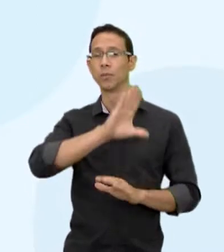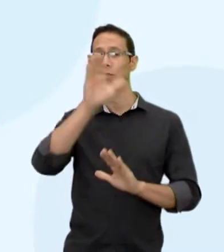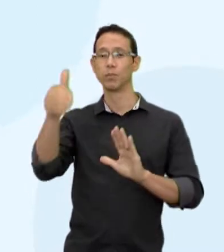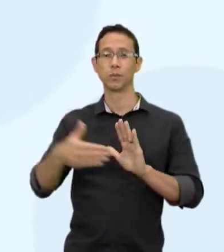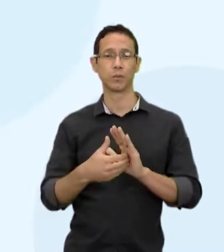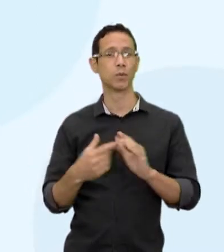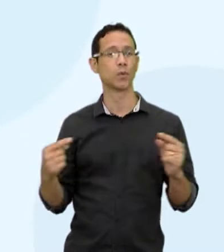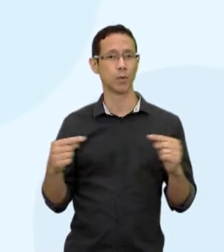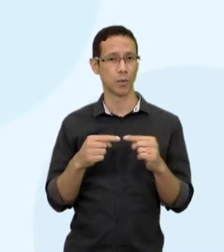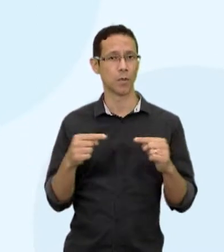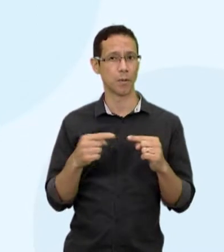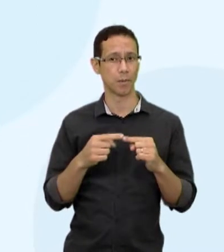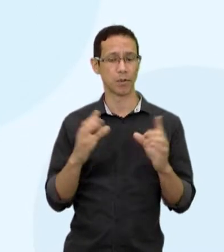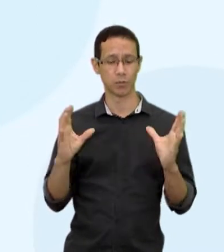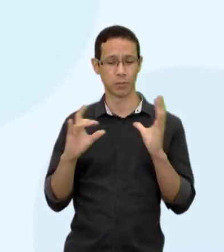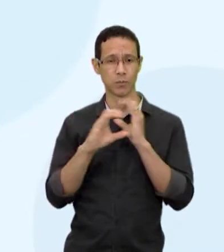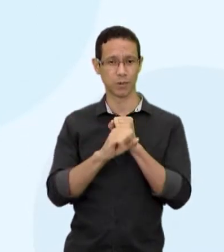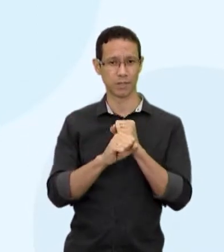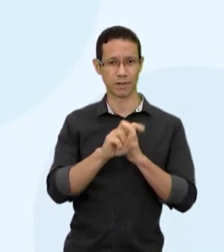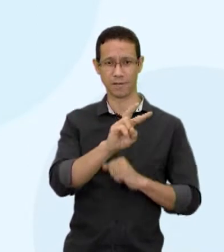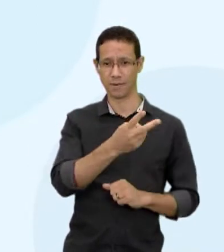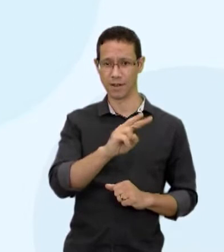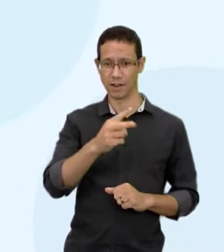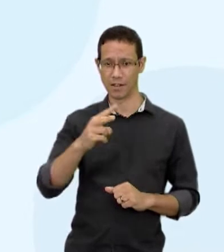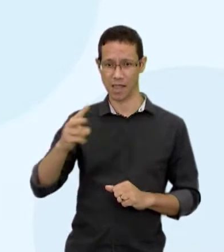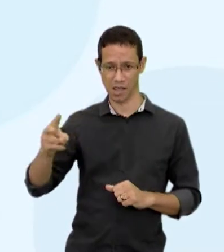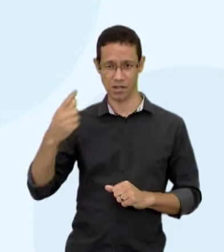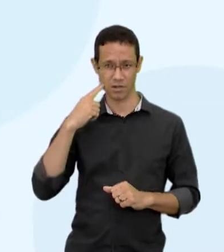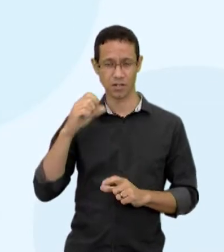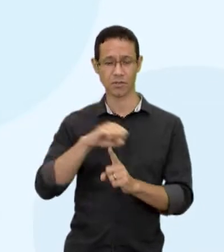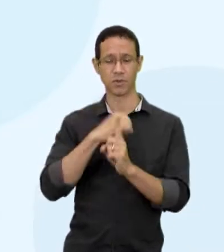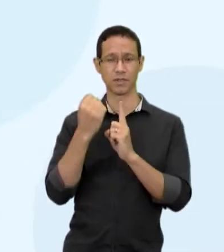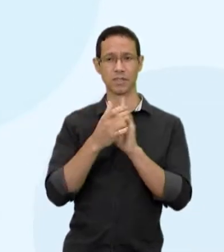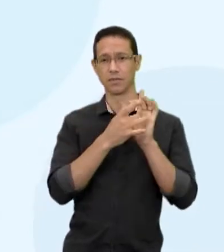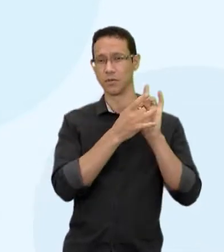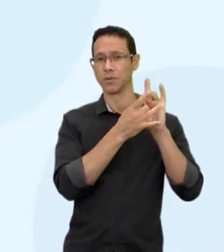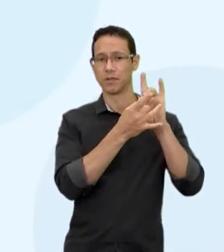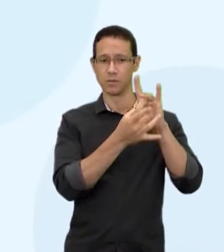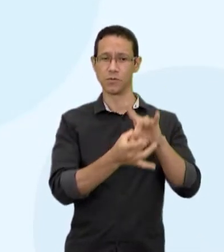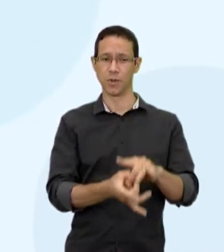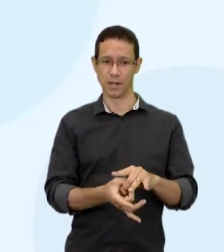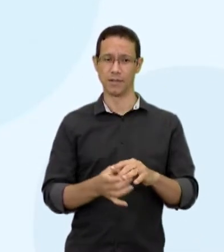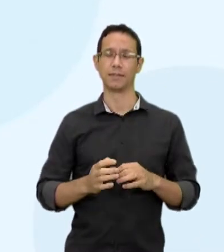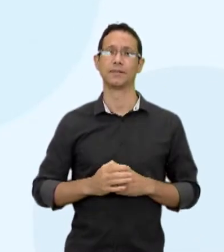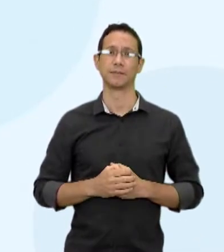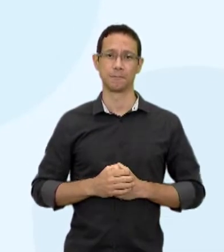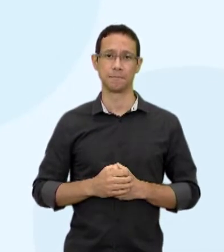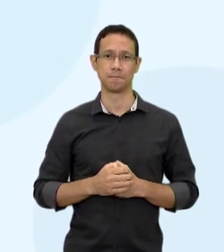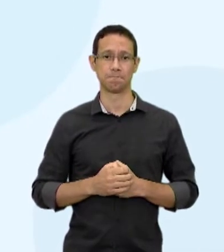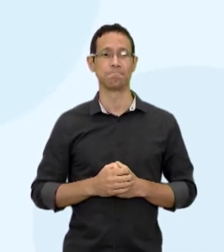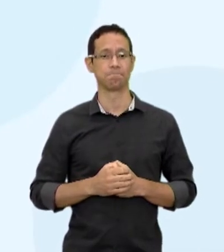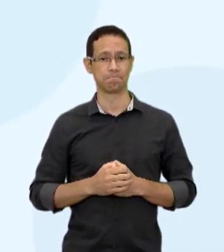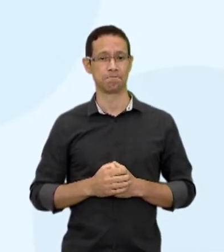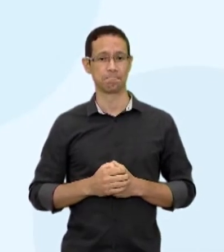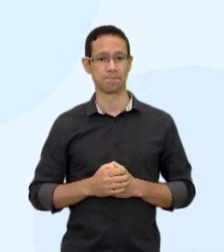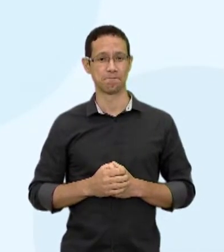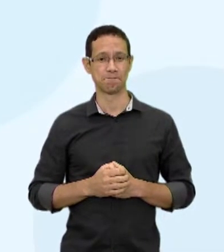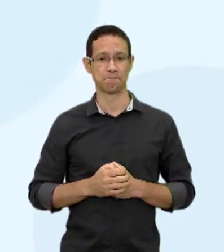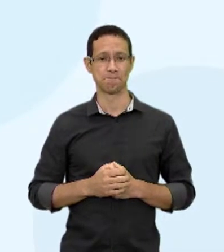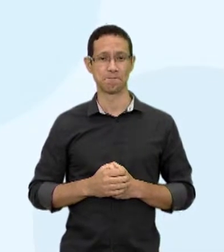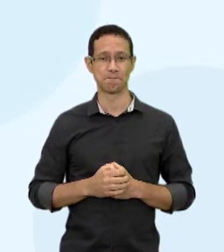portanto, como um conjunto de variedades geográficas, sociais e contextuais. Vou voltar aqui para